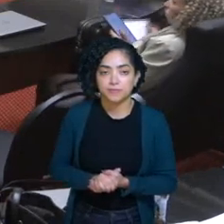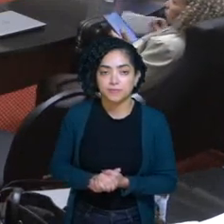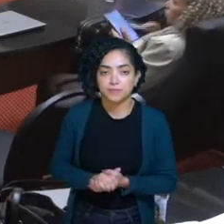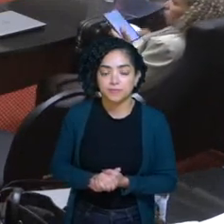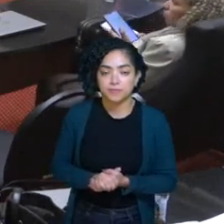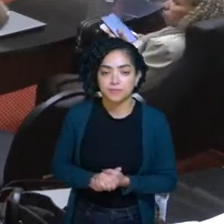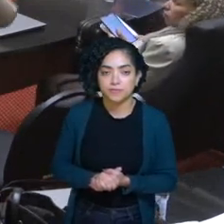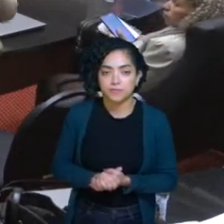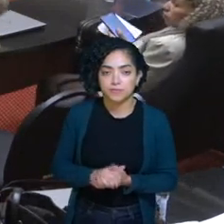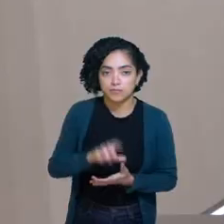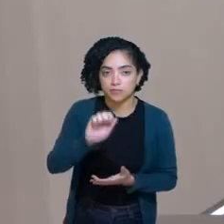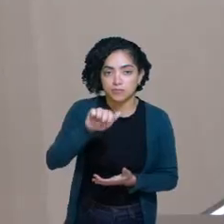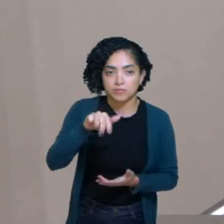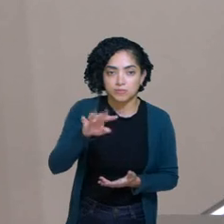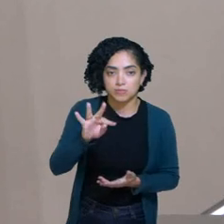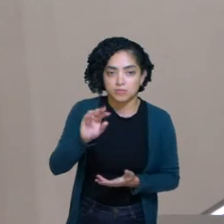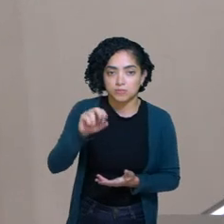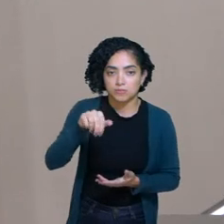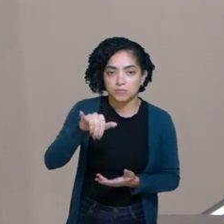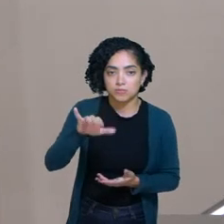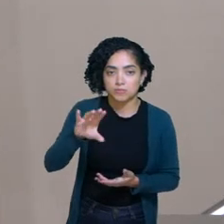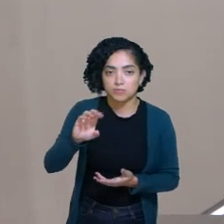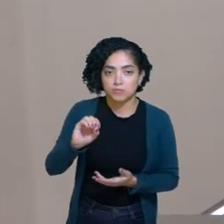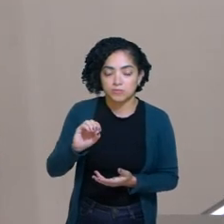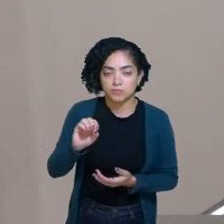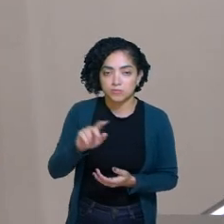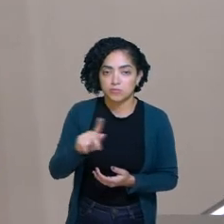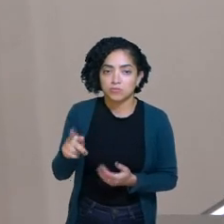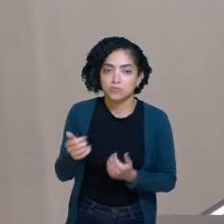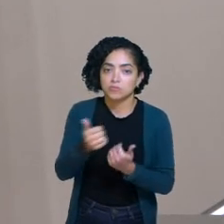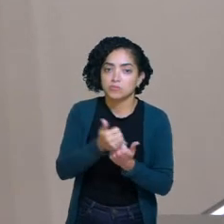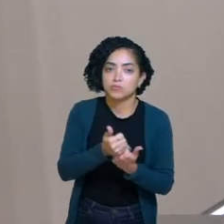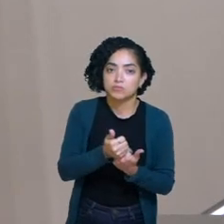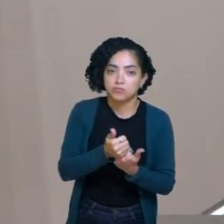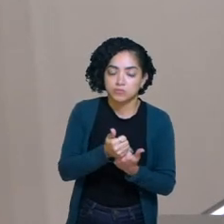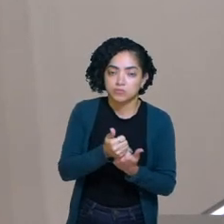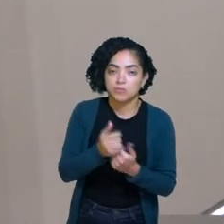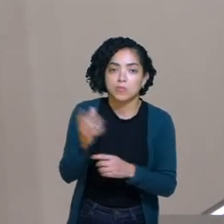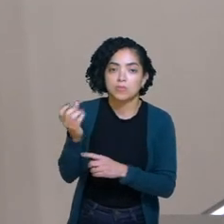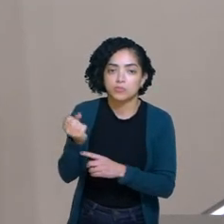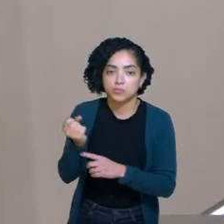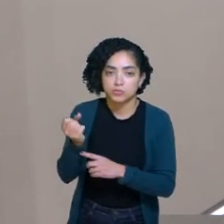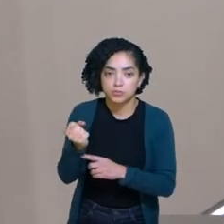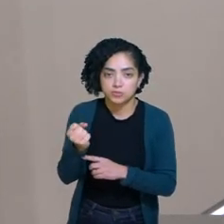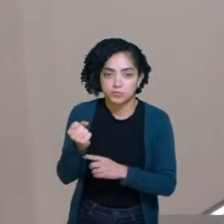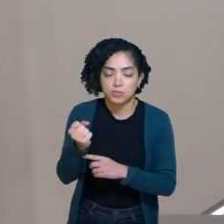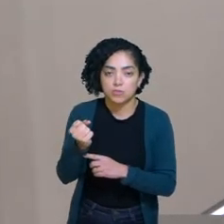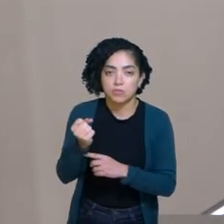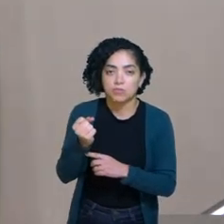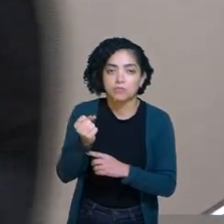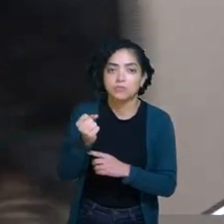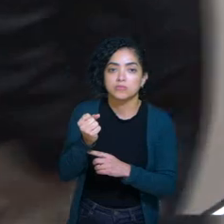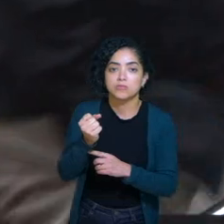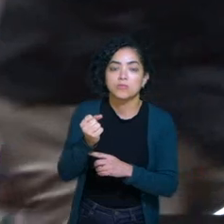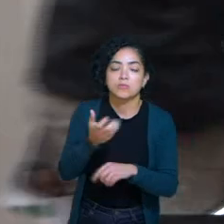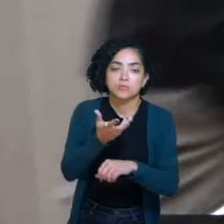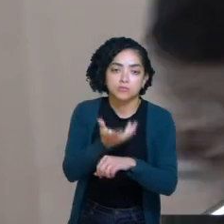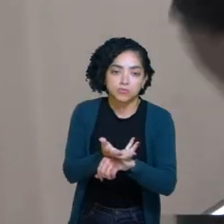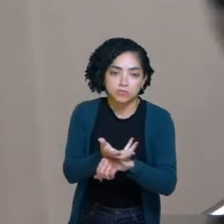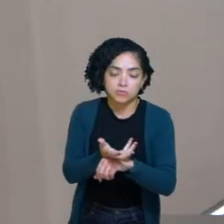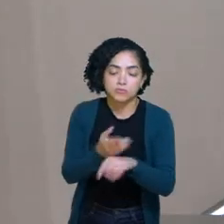Dr Antônio Elísio Pazeto Professor adjunto aposentado da Universidade do Estado de Santa Catarina o desque também